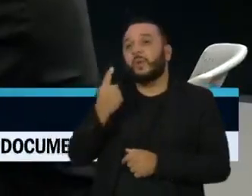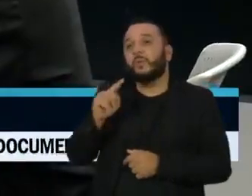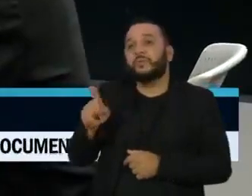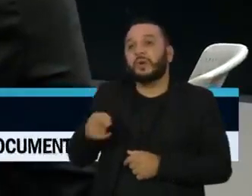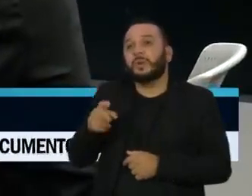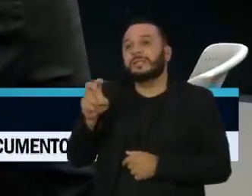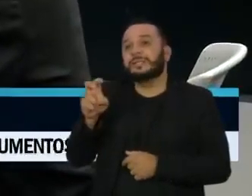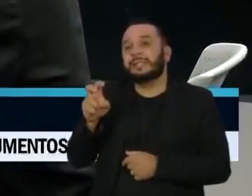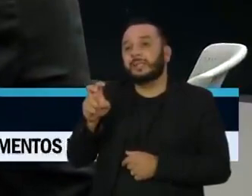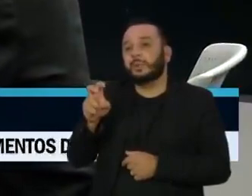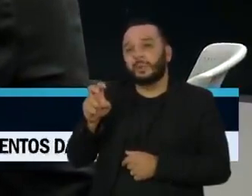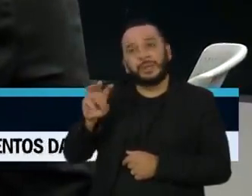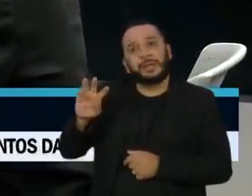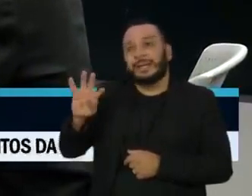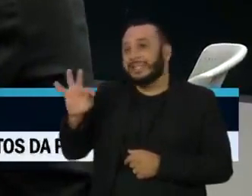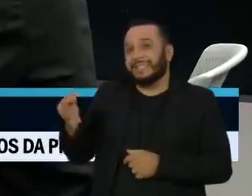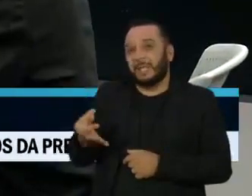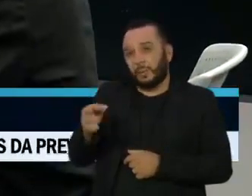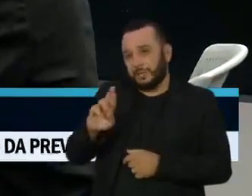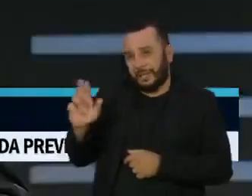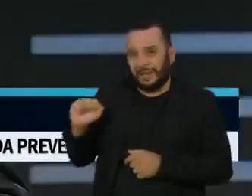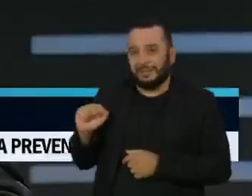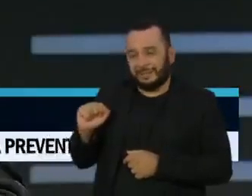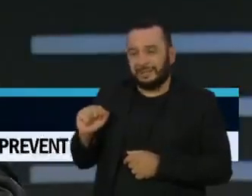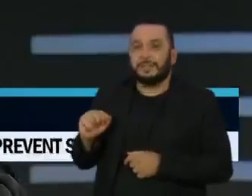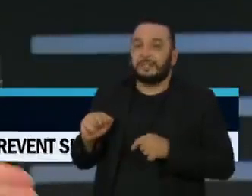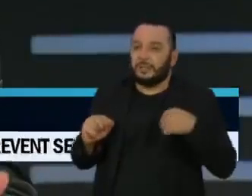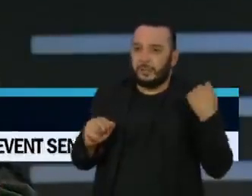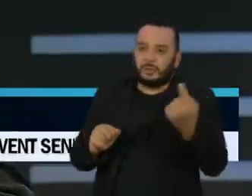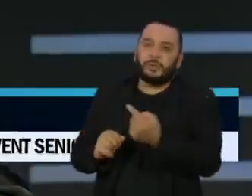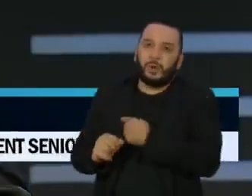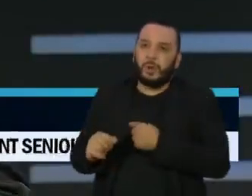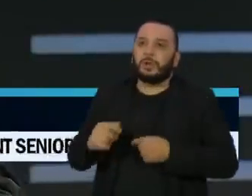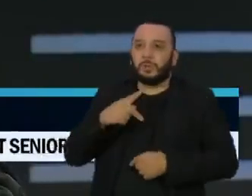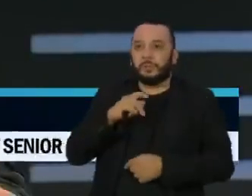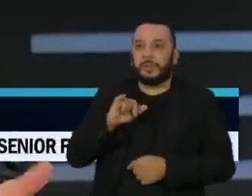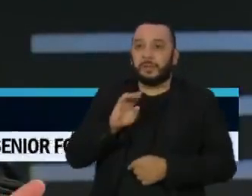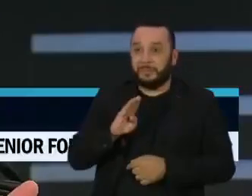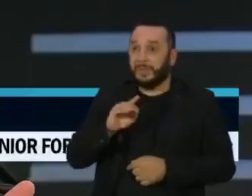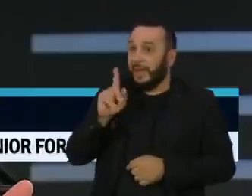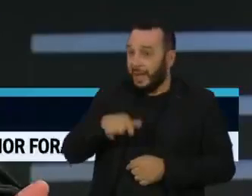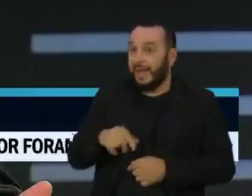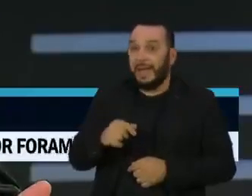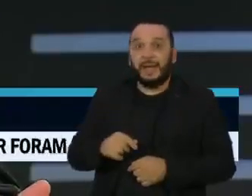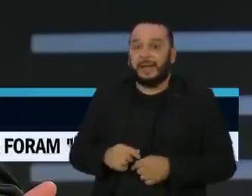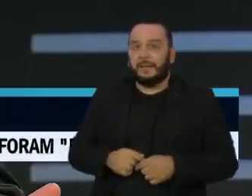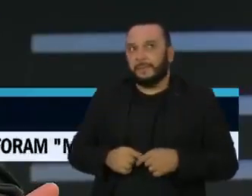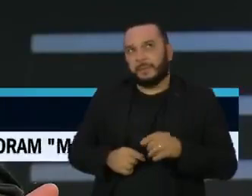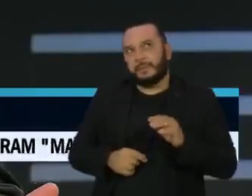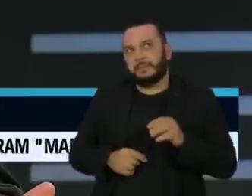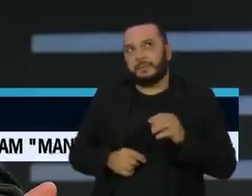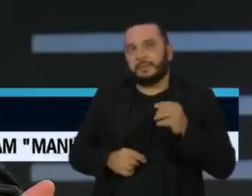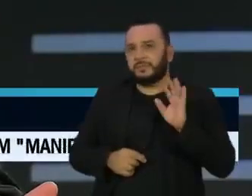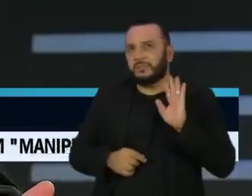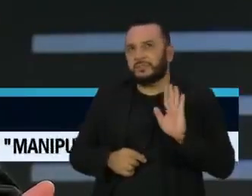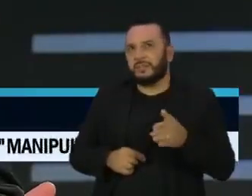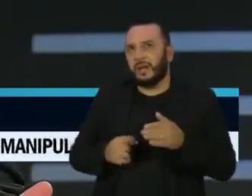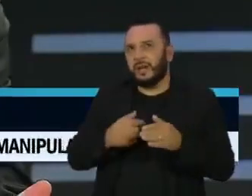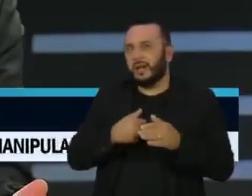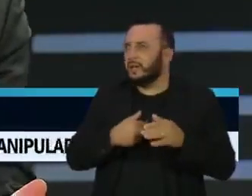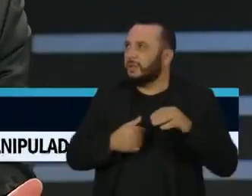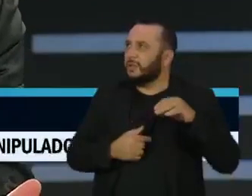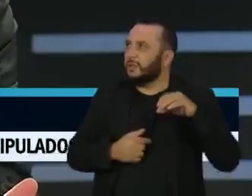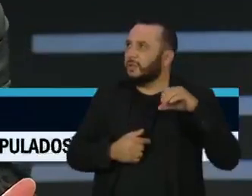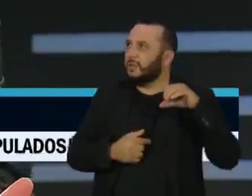o nosso PIB 9 são 9 trilhões de reais ela sozinha representariam o que Seis por